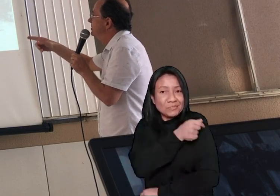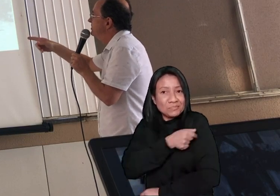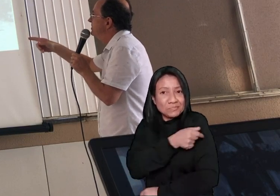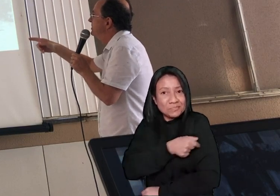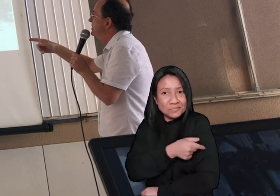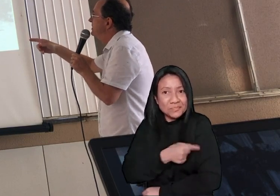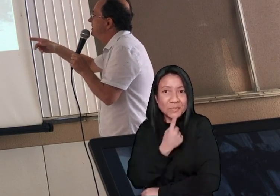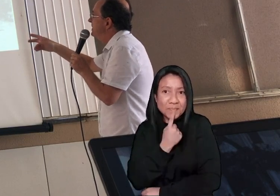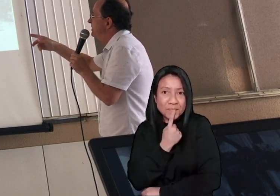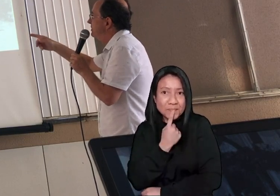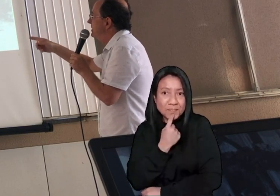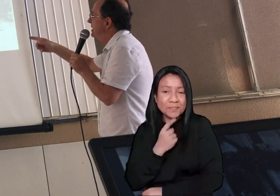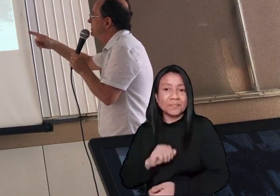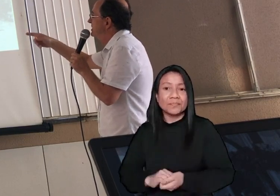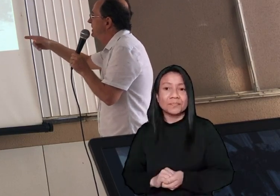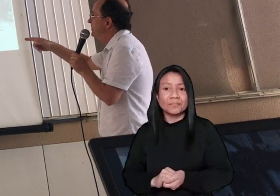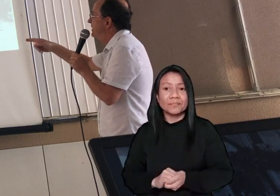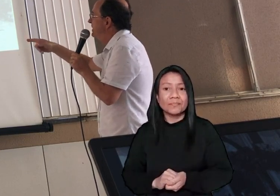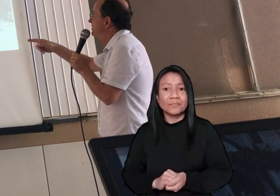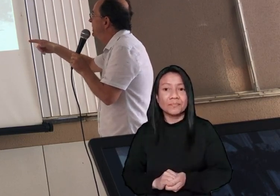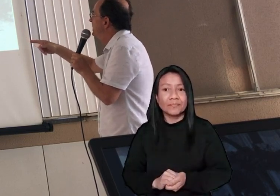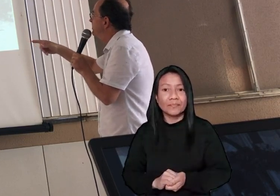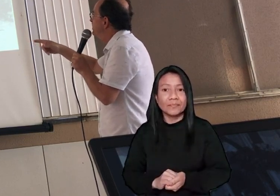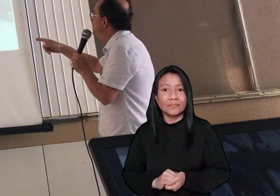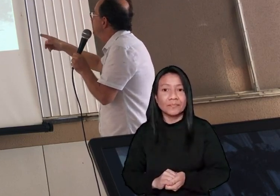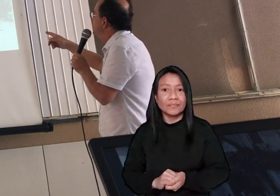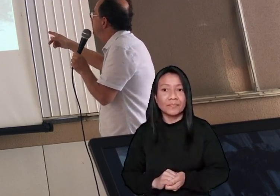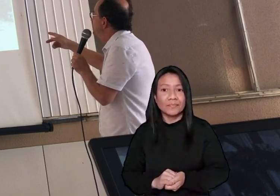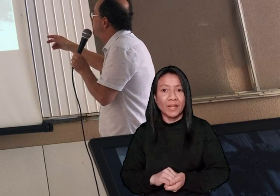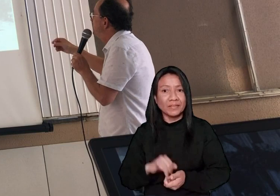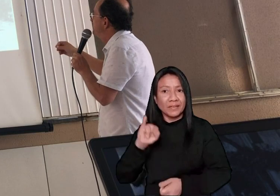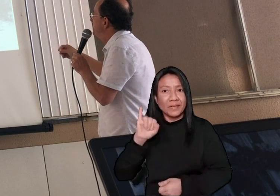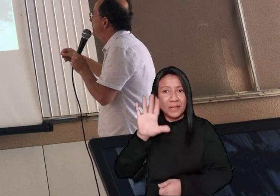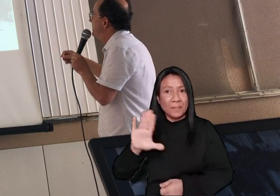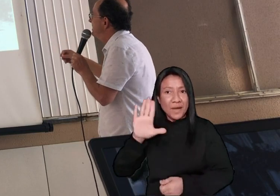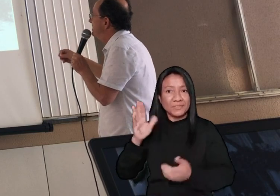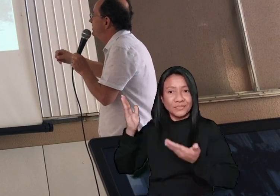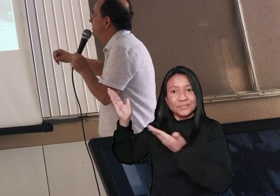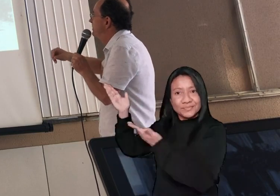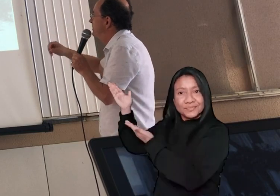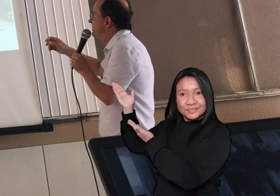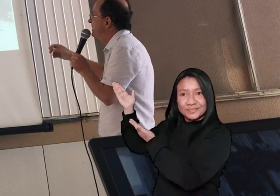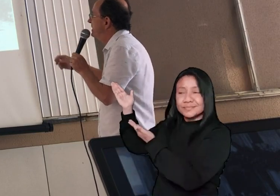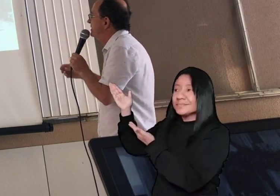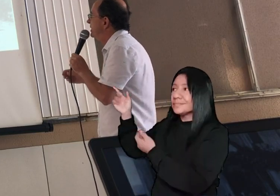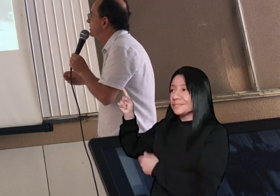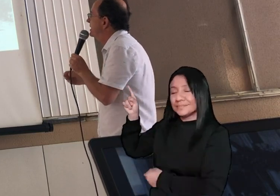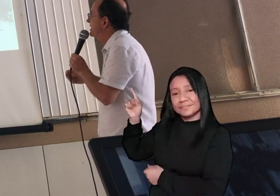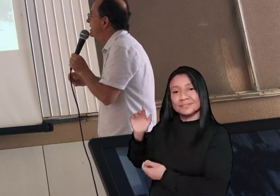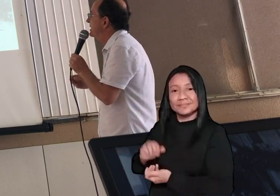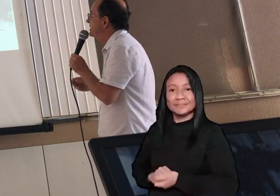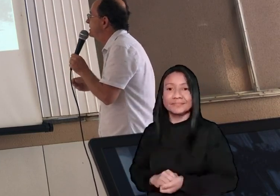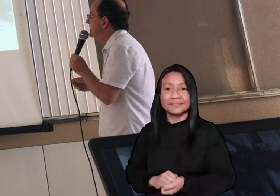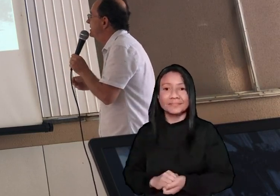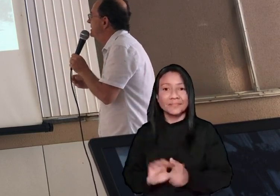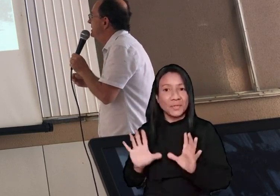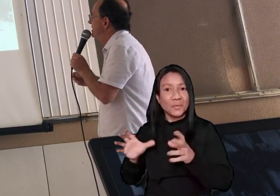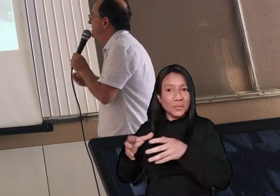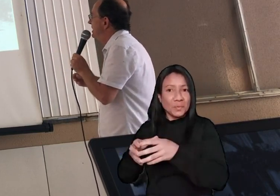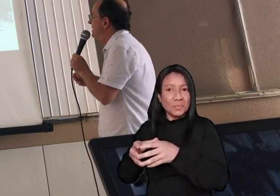Carlos, Dom Carlos, daí o Frei Deodato e o pessoal da diretoria da